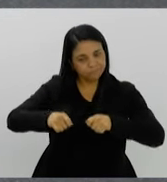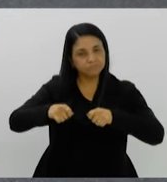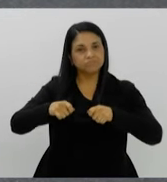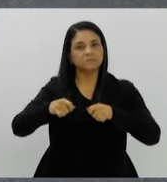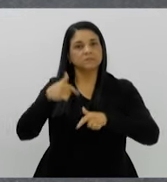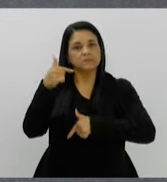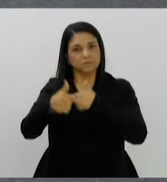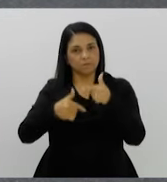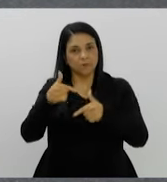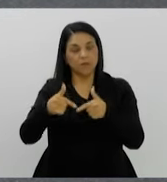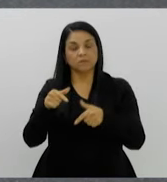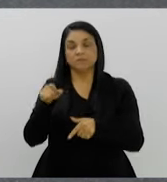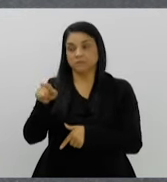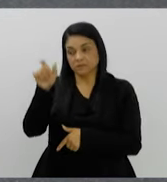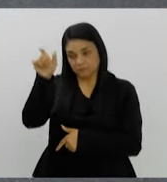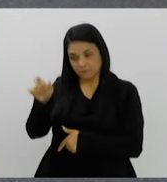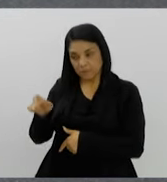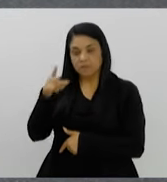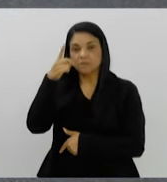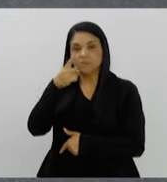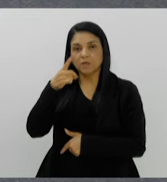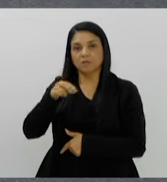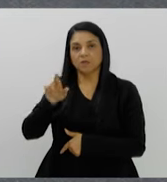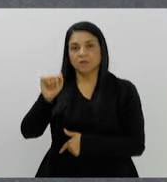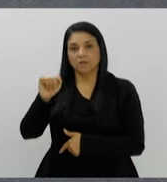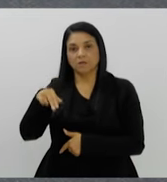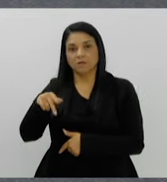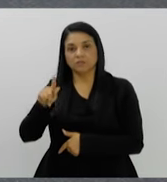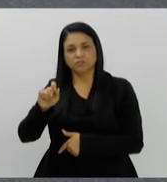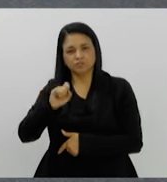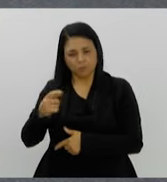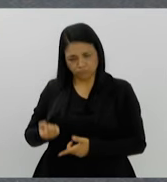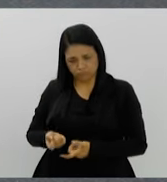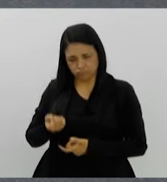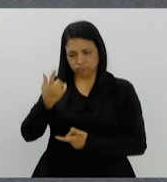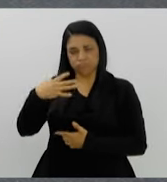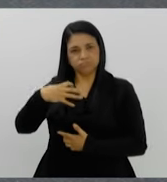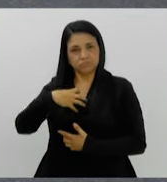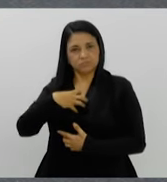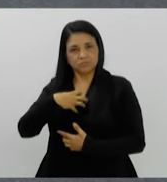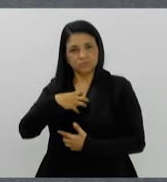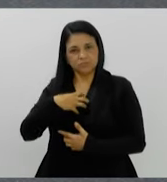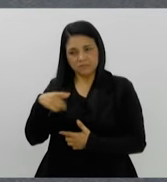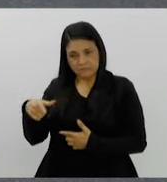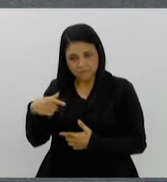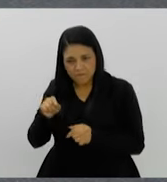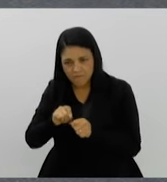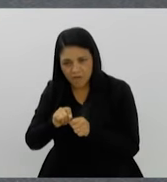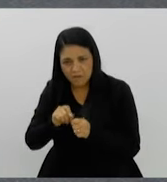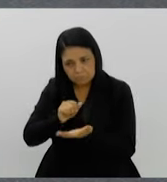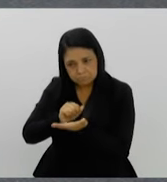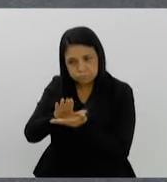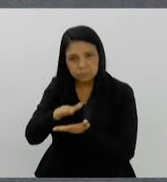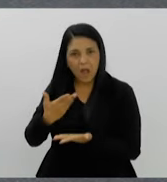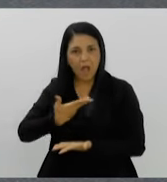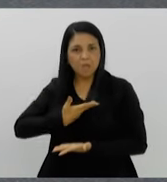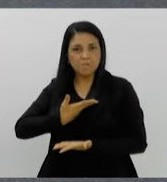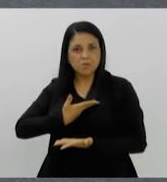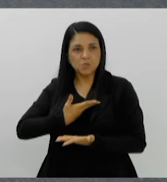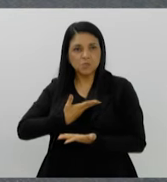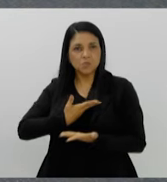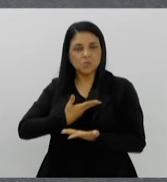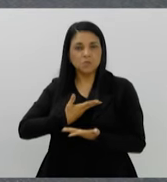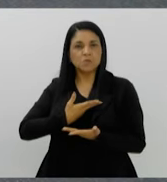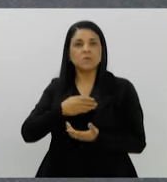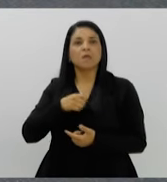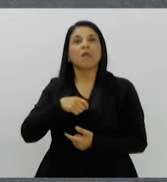excelência aqui disse sobre essa estranheza que nos causa você faz isso com amigo imagina né